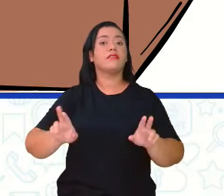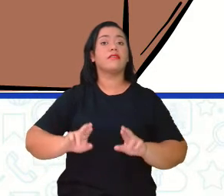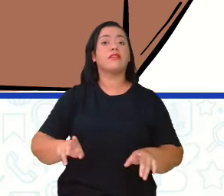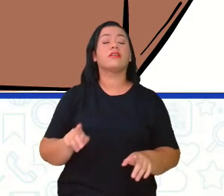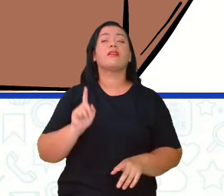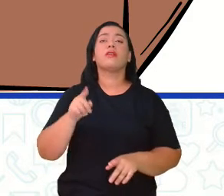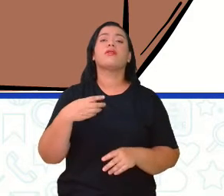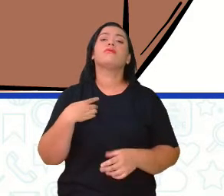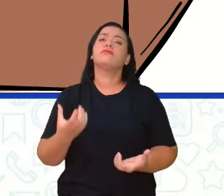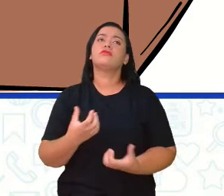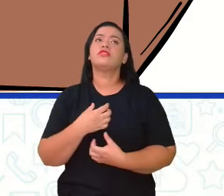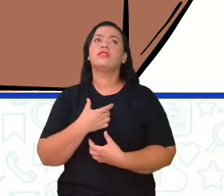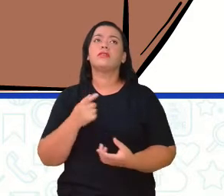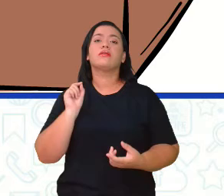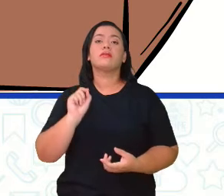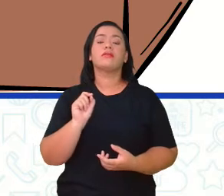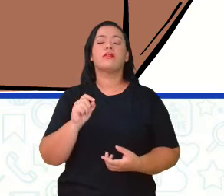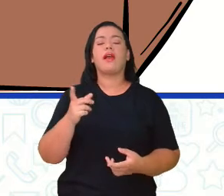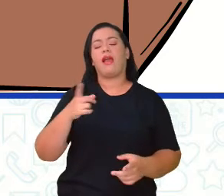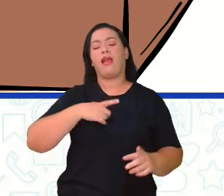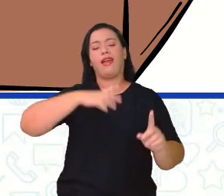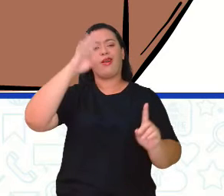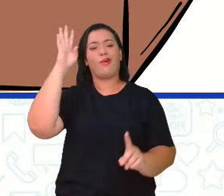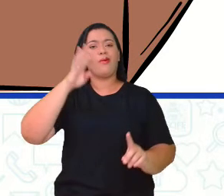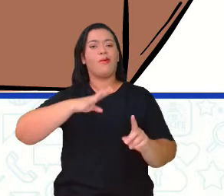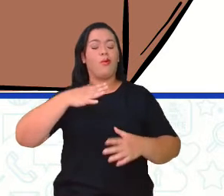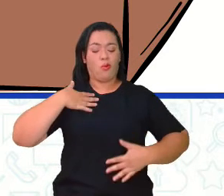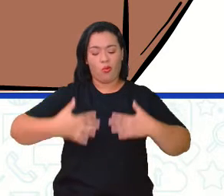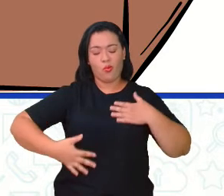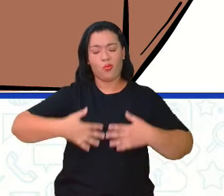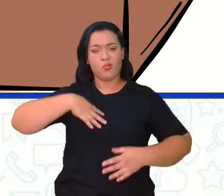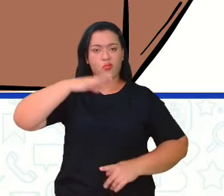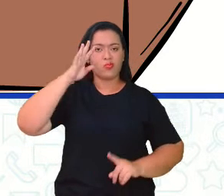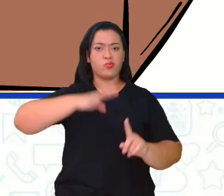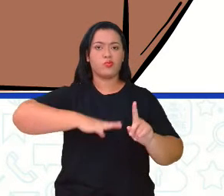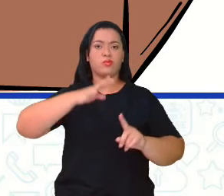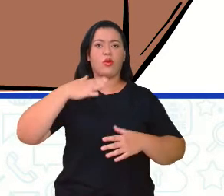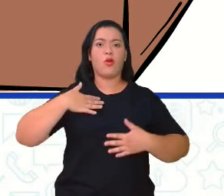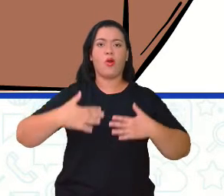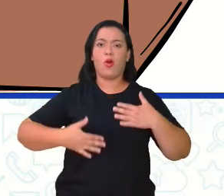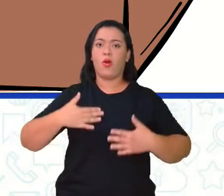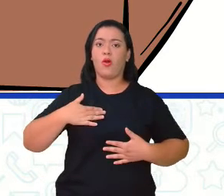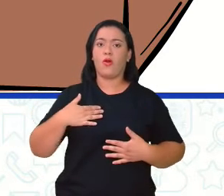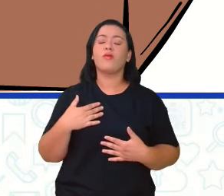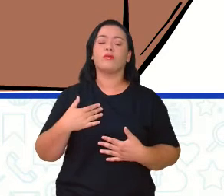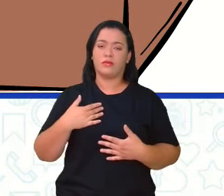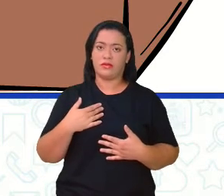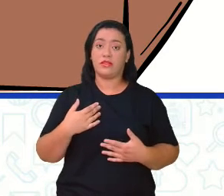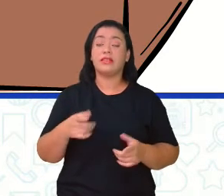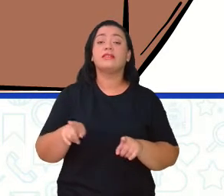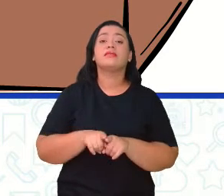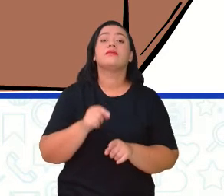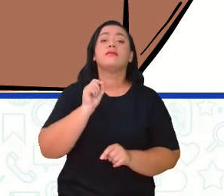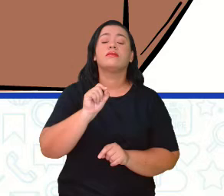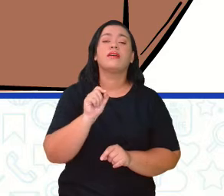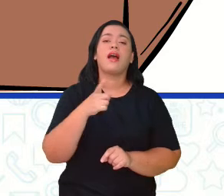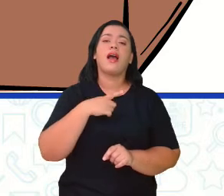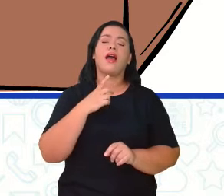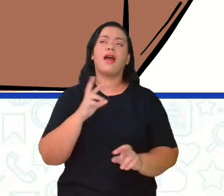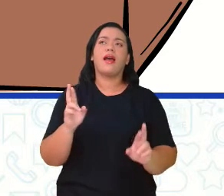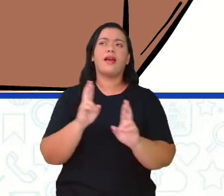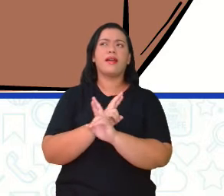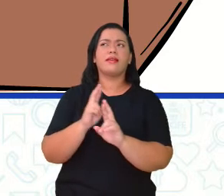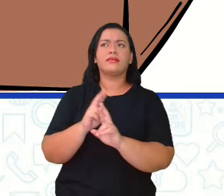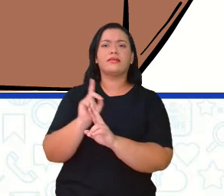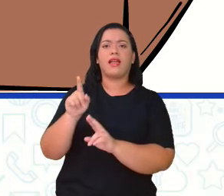como forma aí de cultuar o corpo, né? E aí quando eu sempre falo de cultuar, eu gosto de trazer a relação